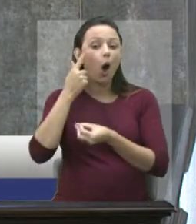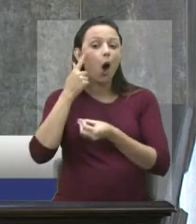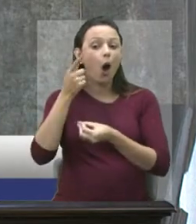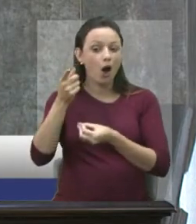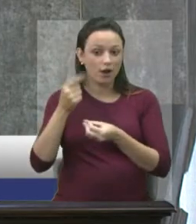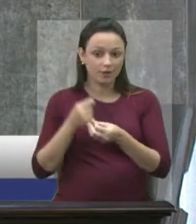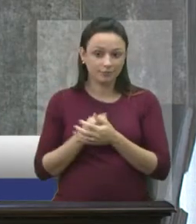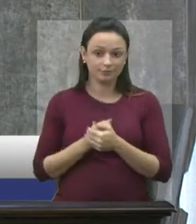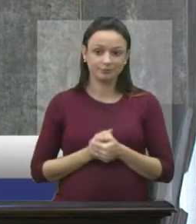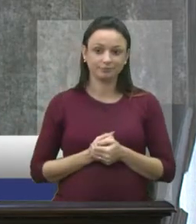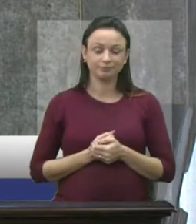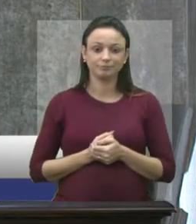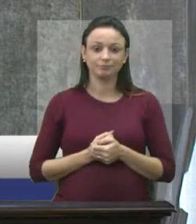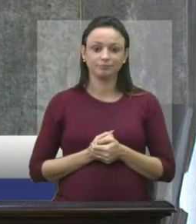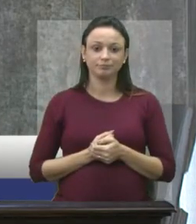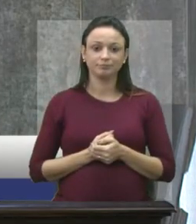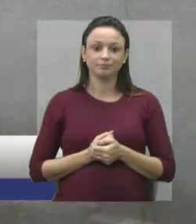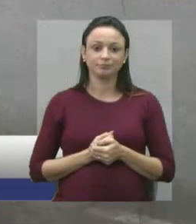poste. Tá?